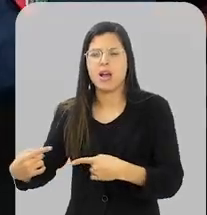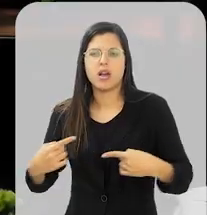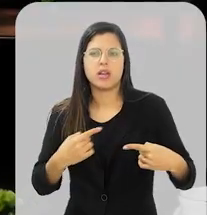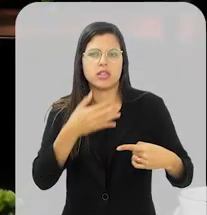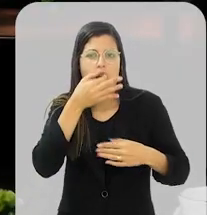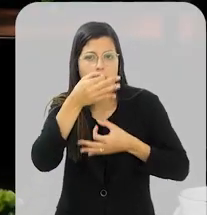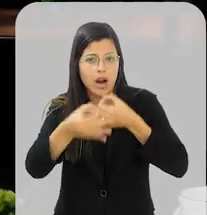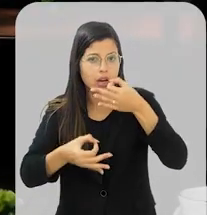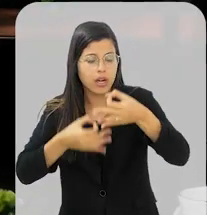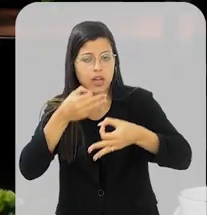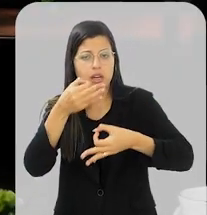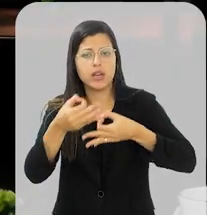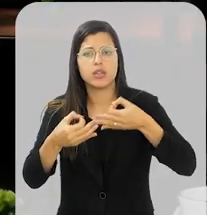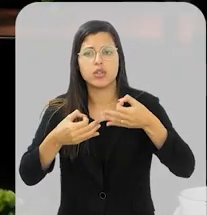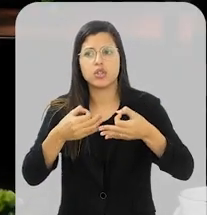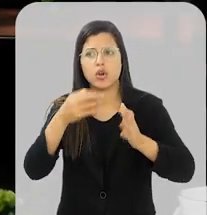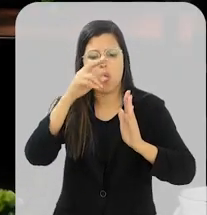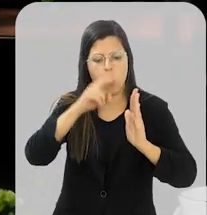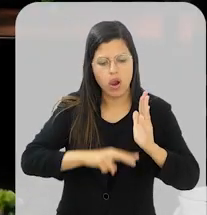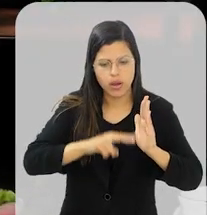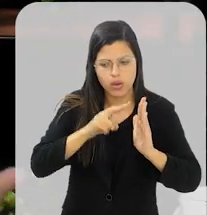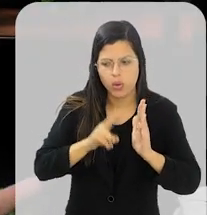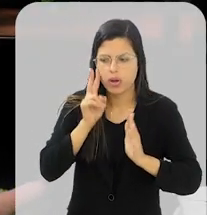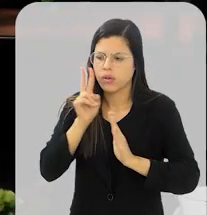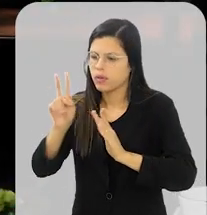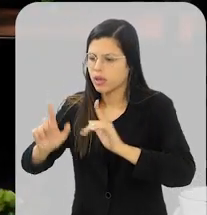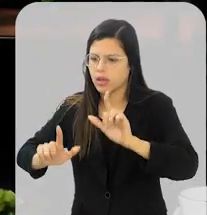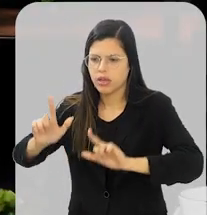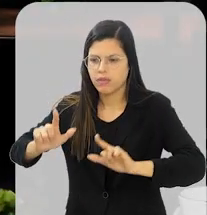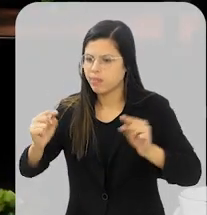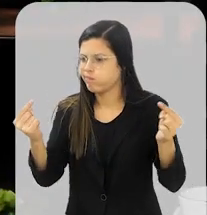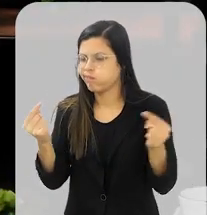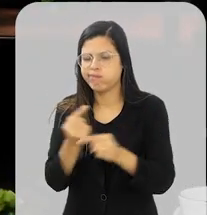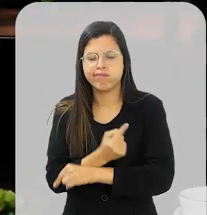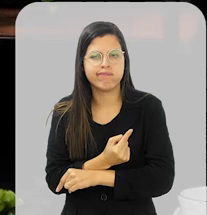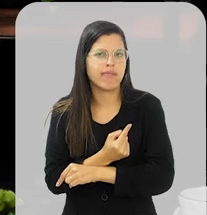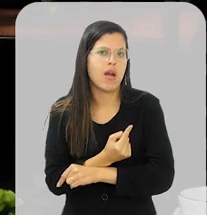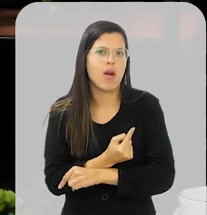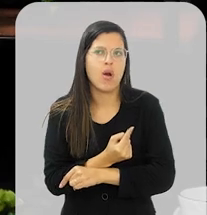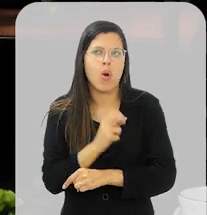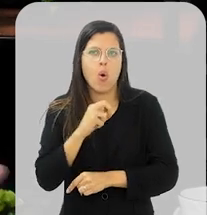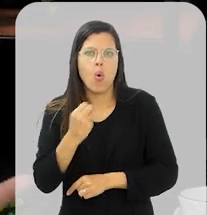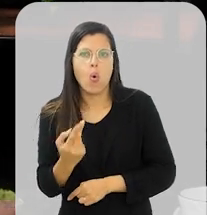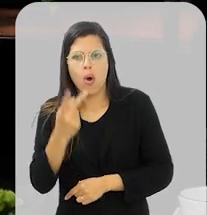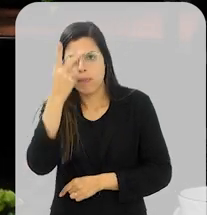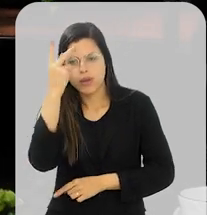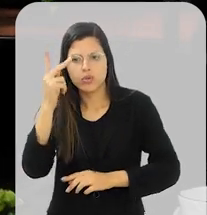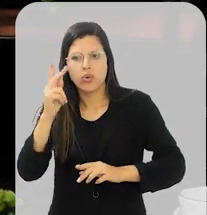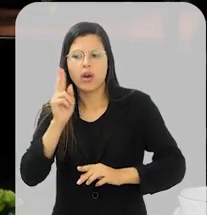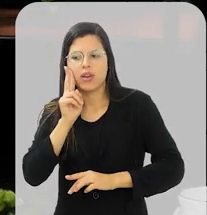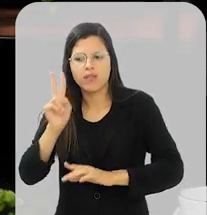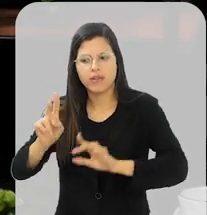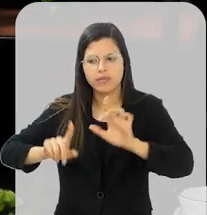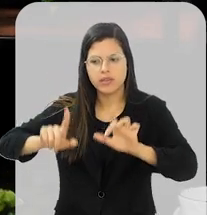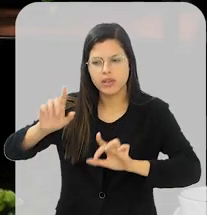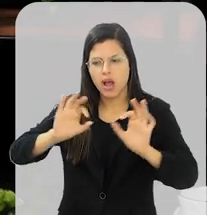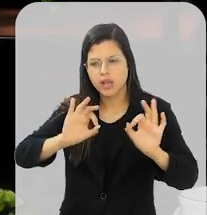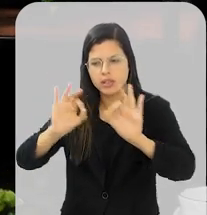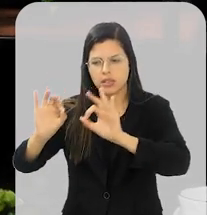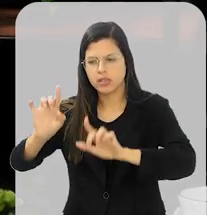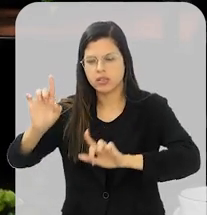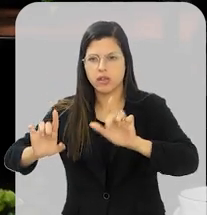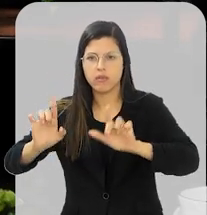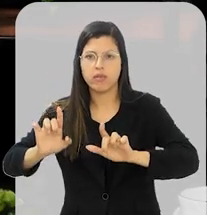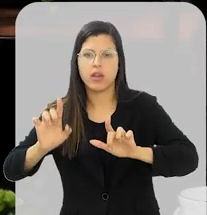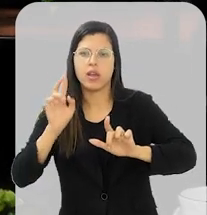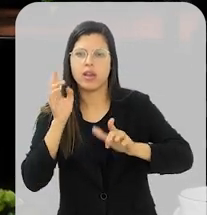criar a crítica, né? O leitor que vê na TV e não concorda, aquele que vê na TV e depois quer ler o livro, também tem